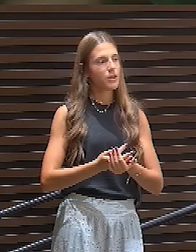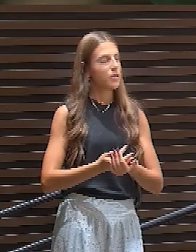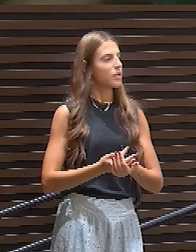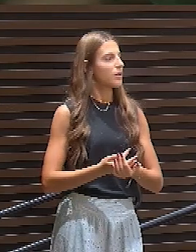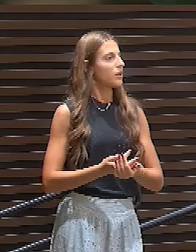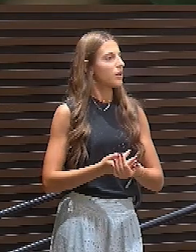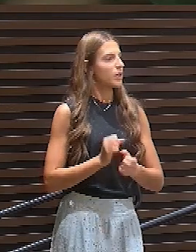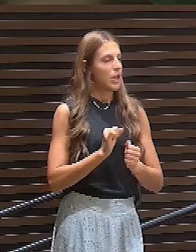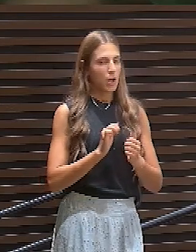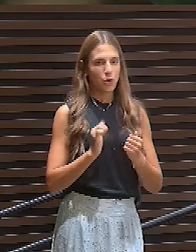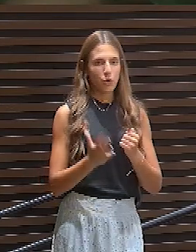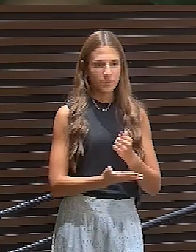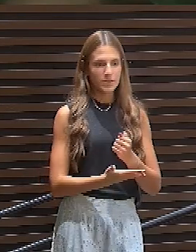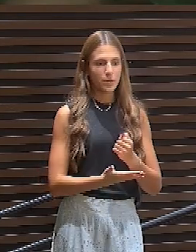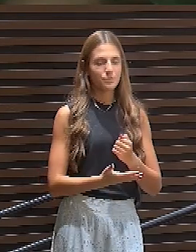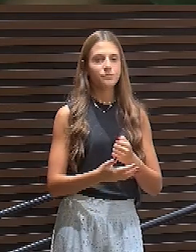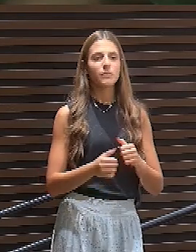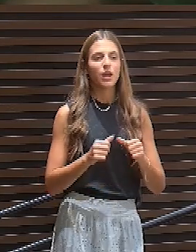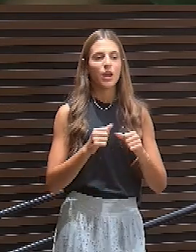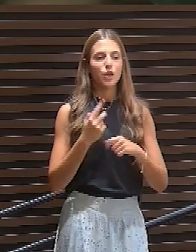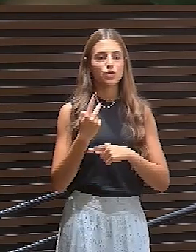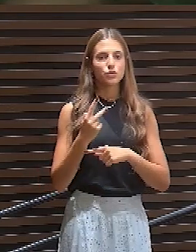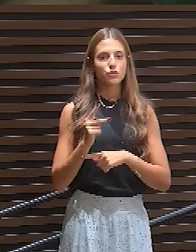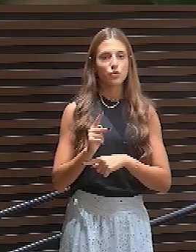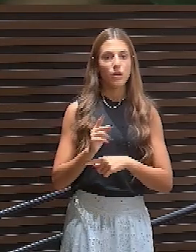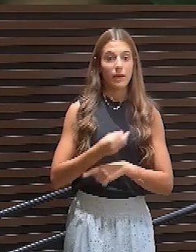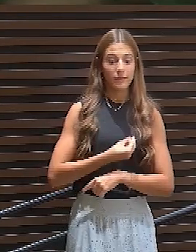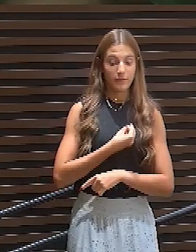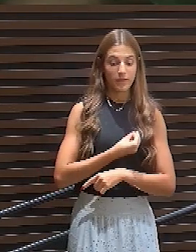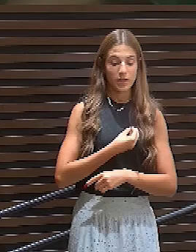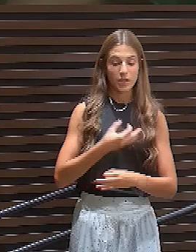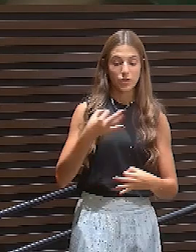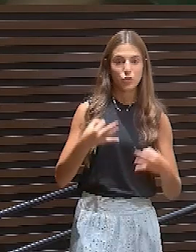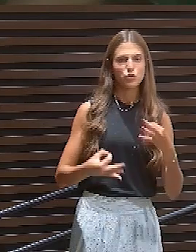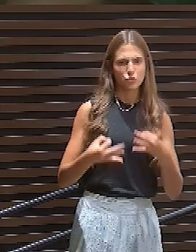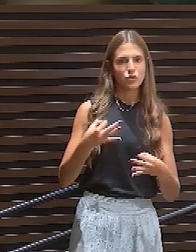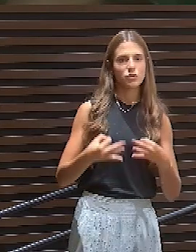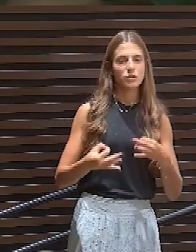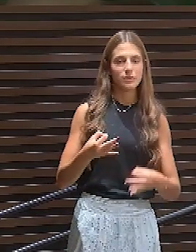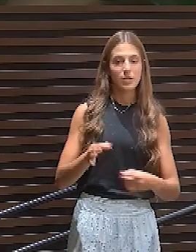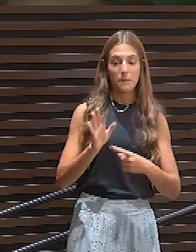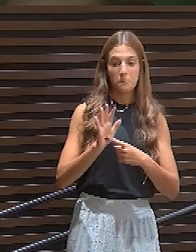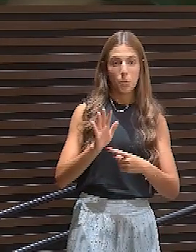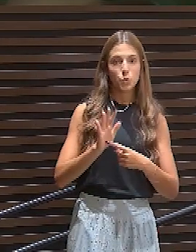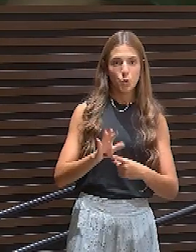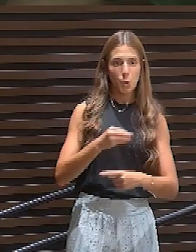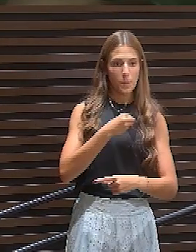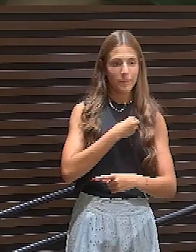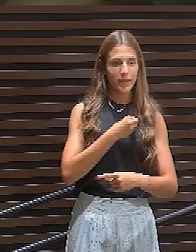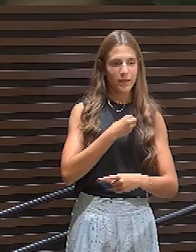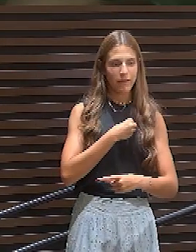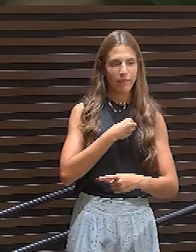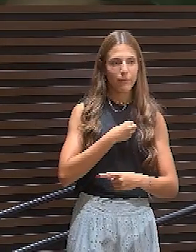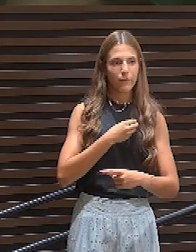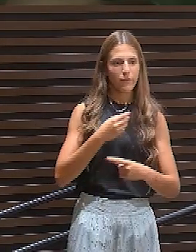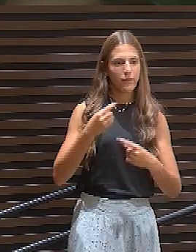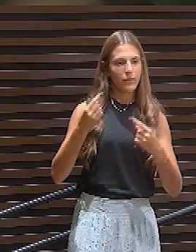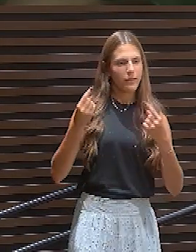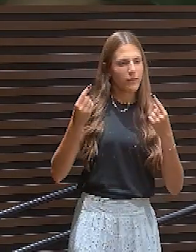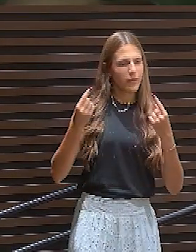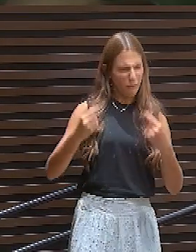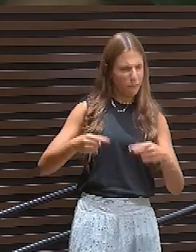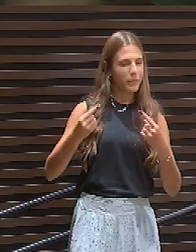Sua vida de justiça expôs o pecado e a rebeldia do mundo. Noé não